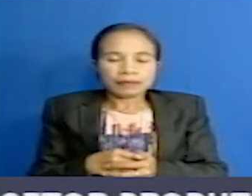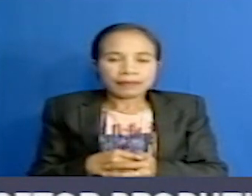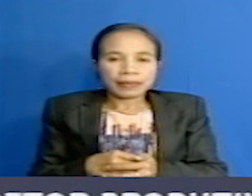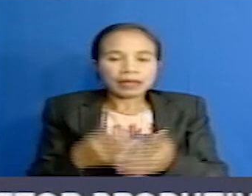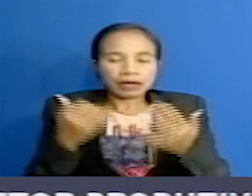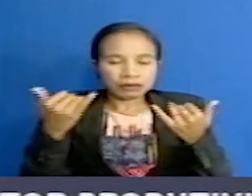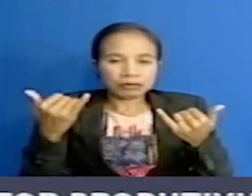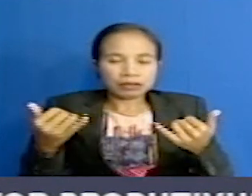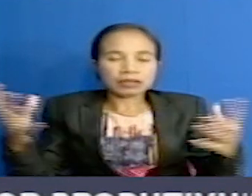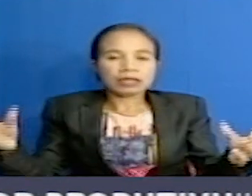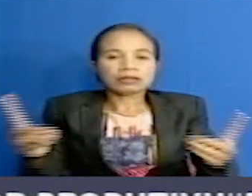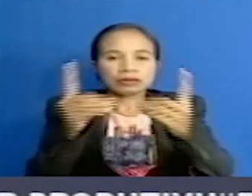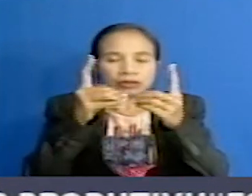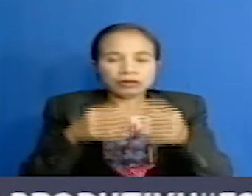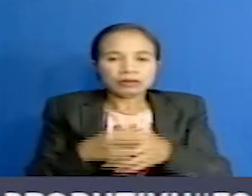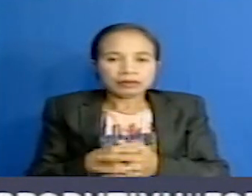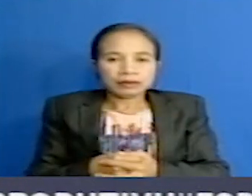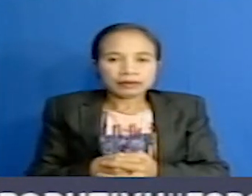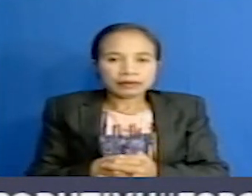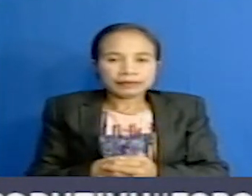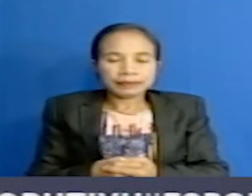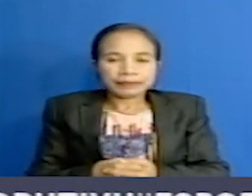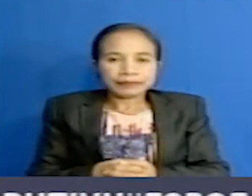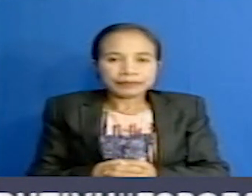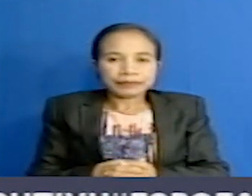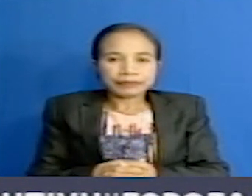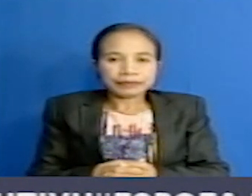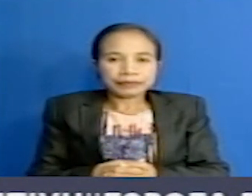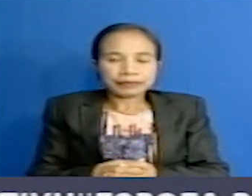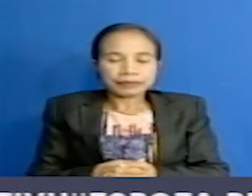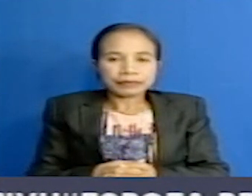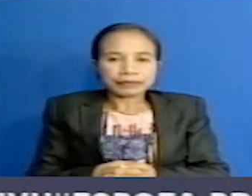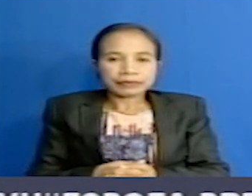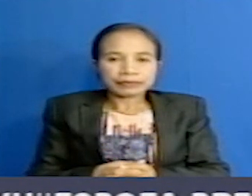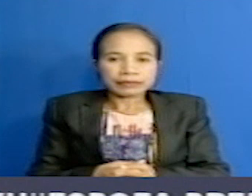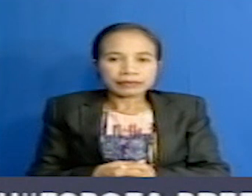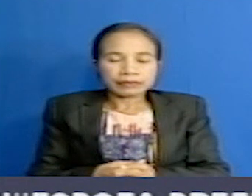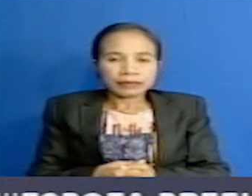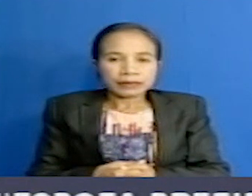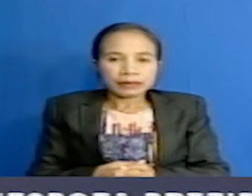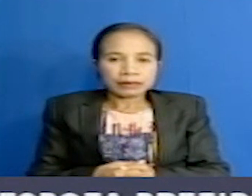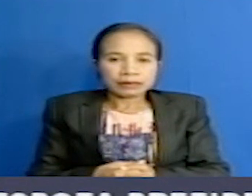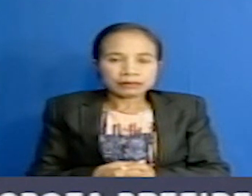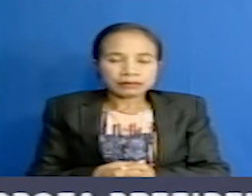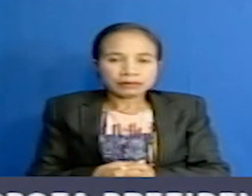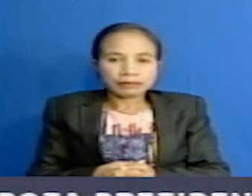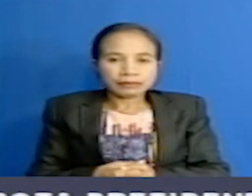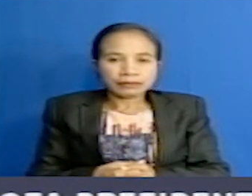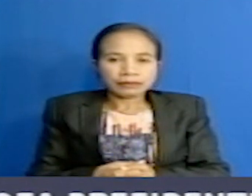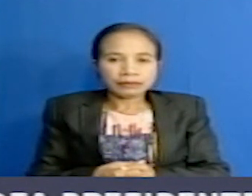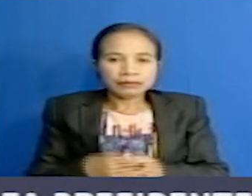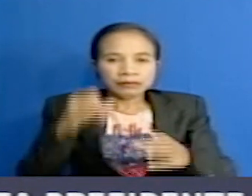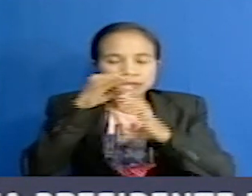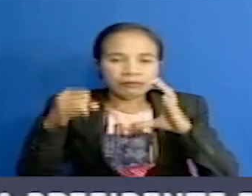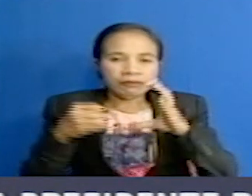Agora, de dar né, acontece, estabelece, cata, né, for estabelece, né, que a forma, né, é Oceano Pacífico, né, ba, ni